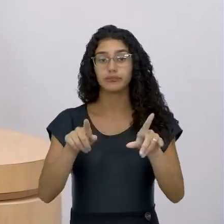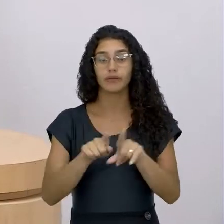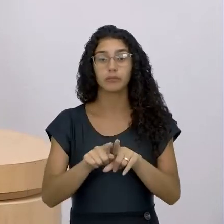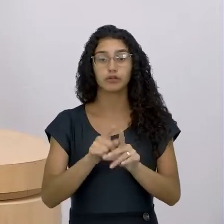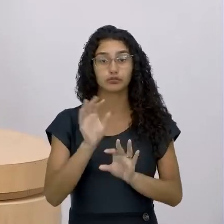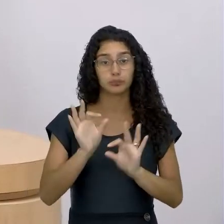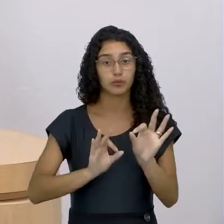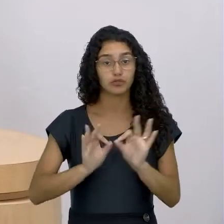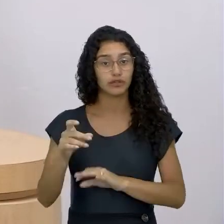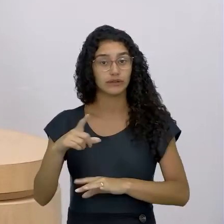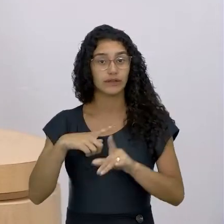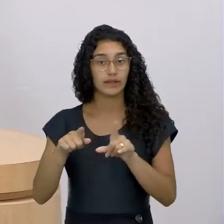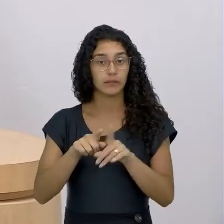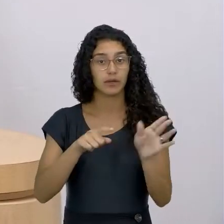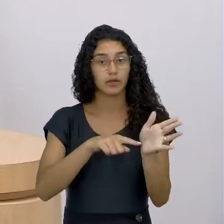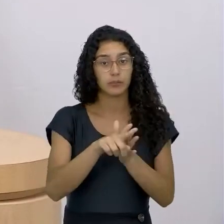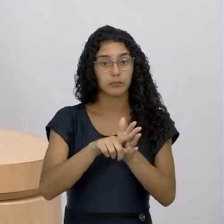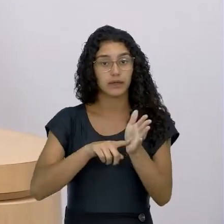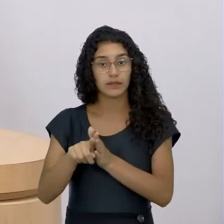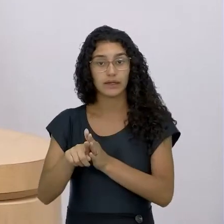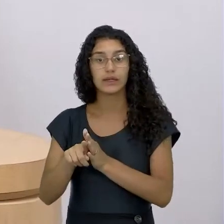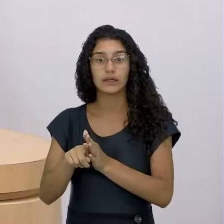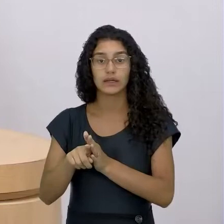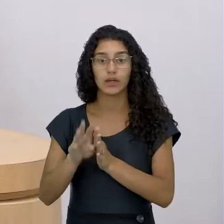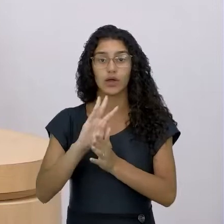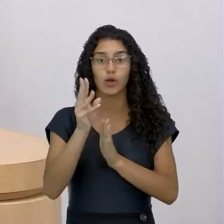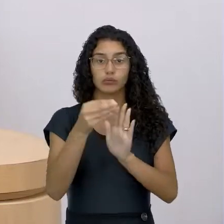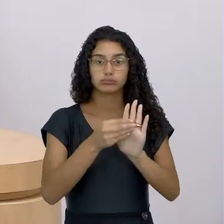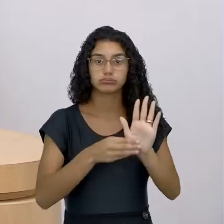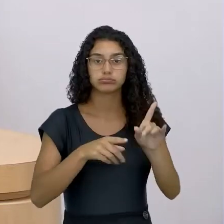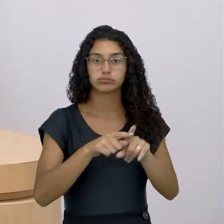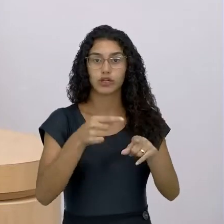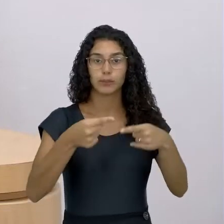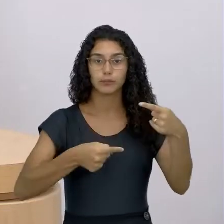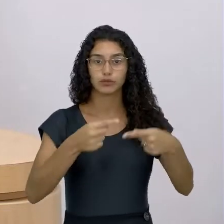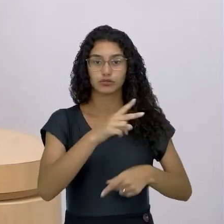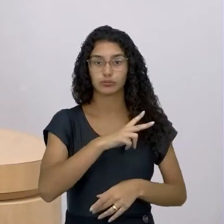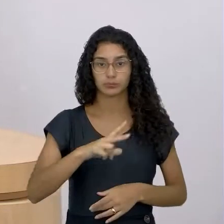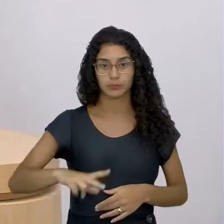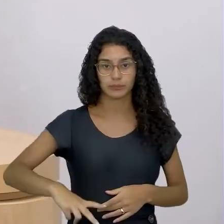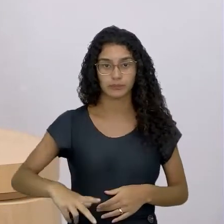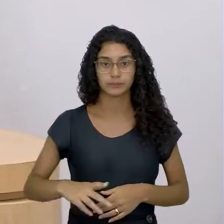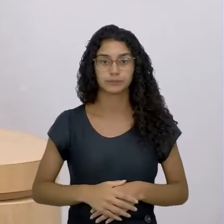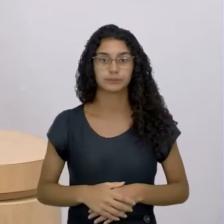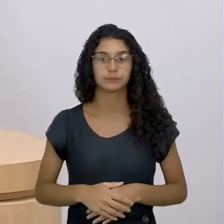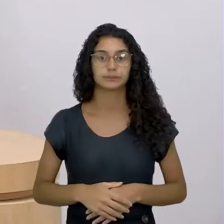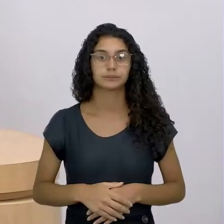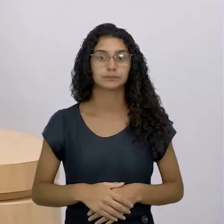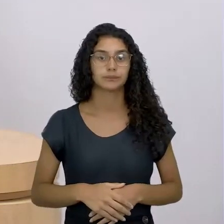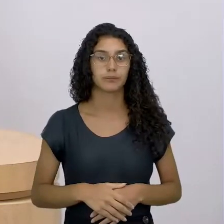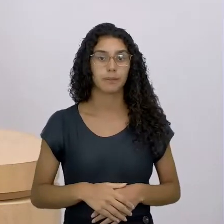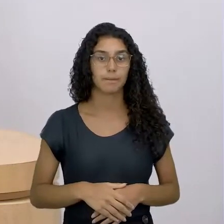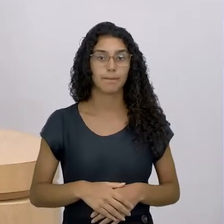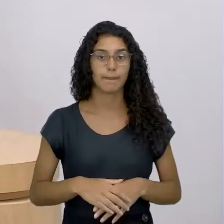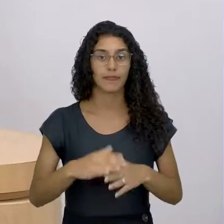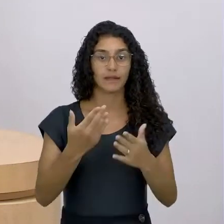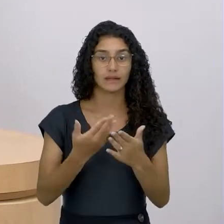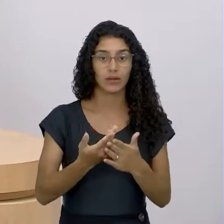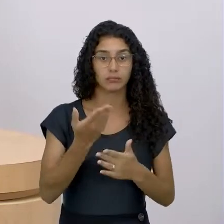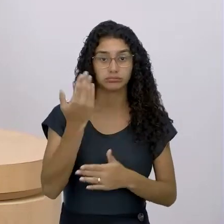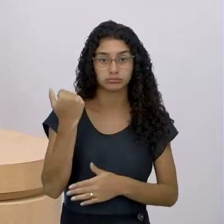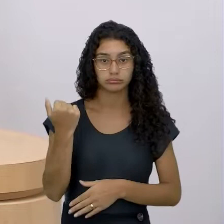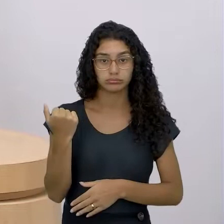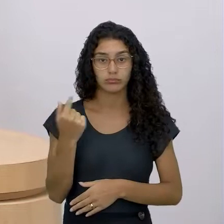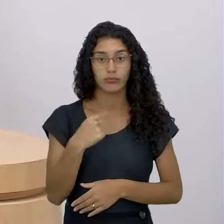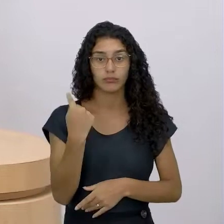desses projetos de pesquisa que subsidiam as políticas públicas. Dessa vez, na aula passada,